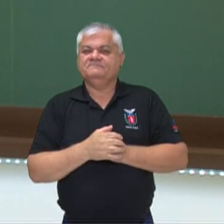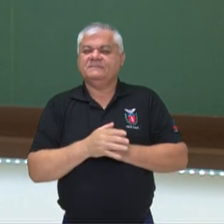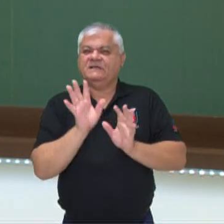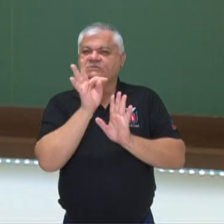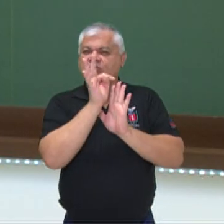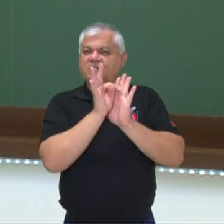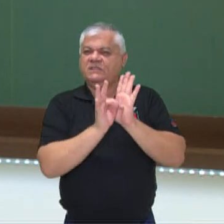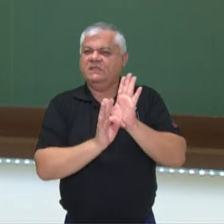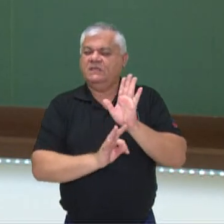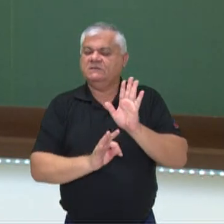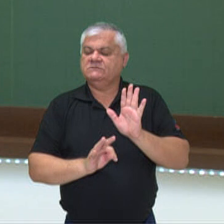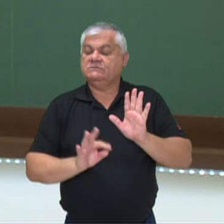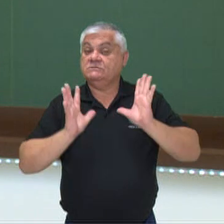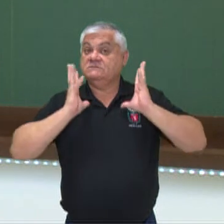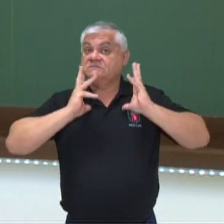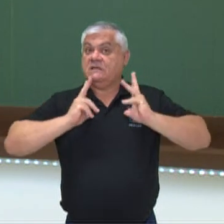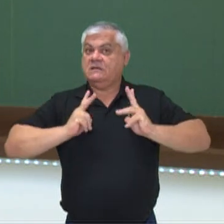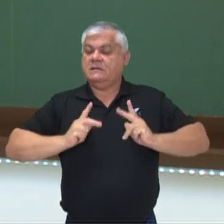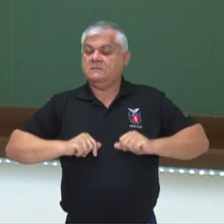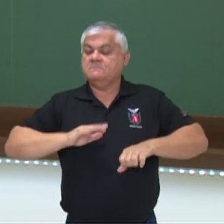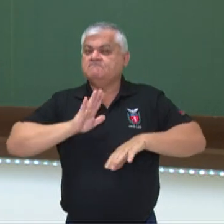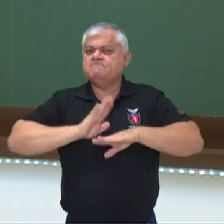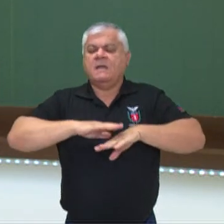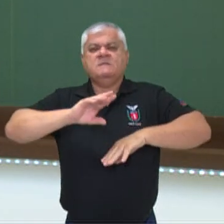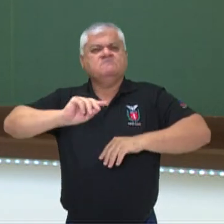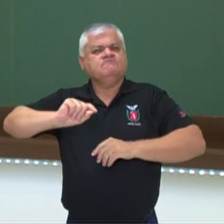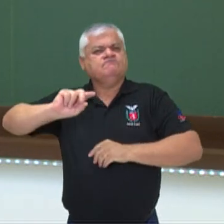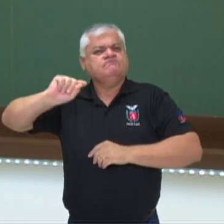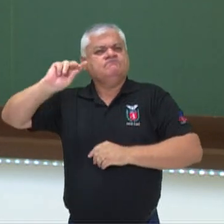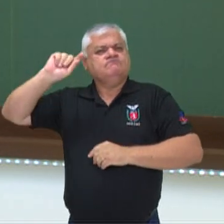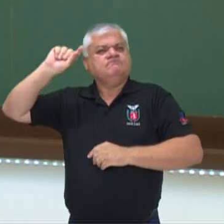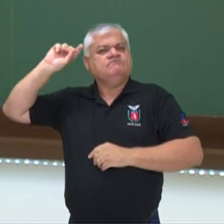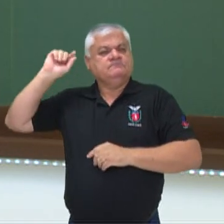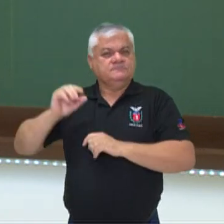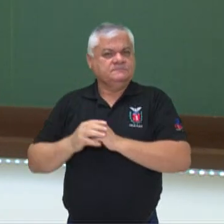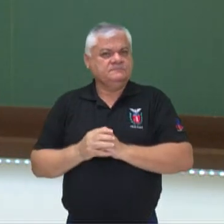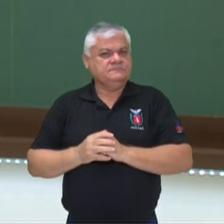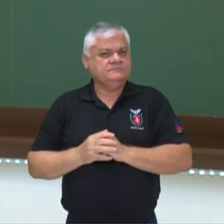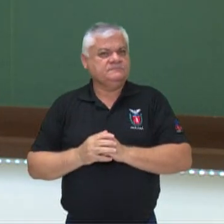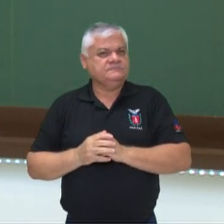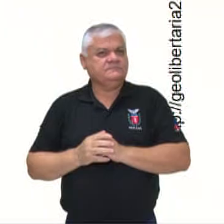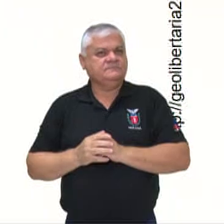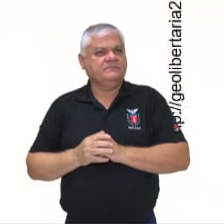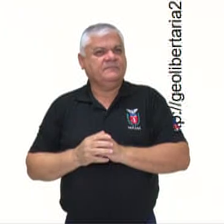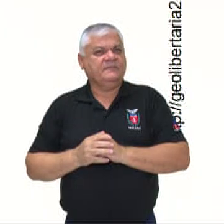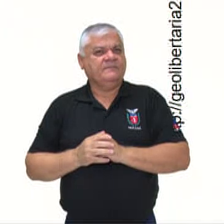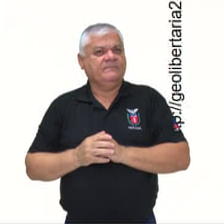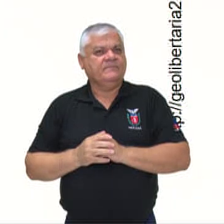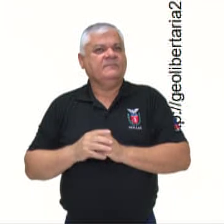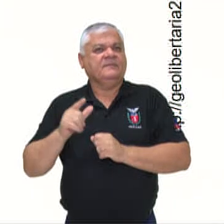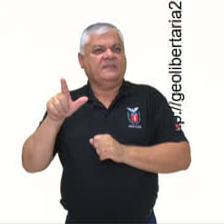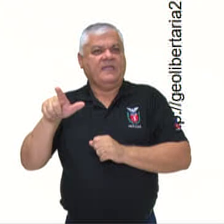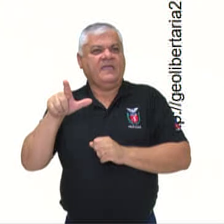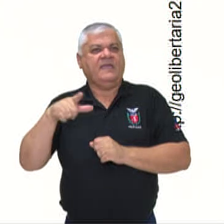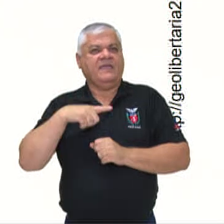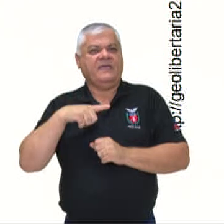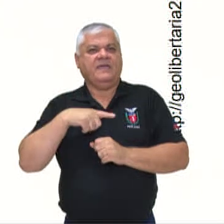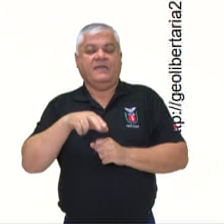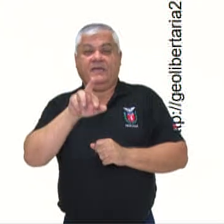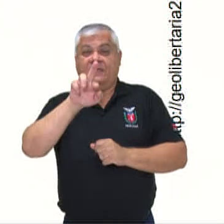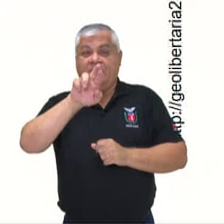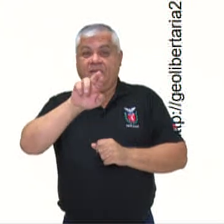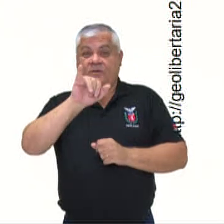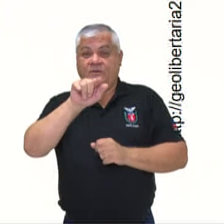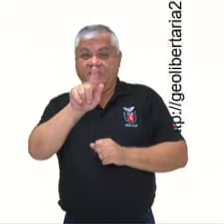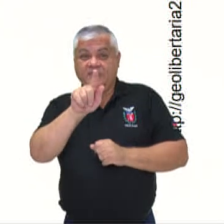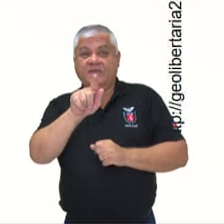textos sagrados mais antigos que a humanidade conhece é o Rig Vedas.